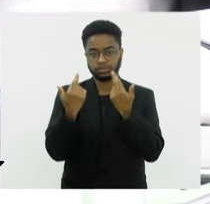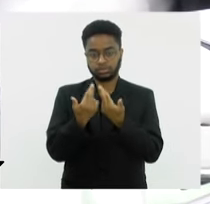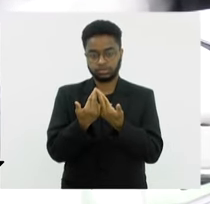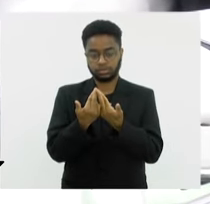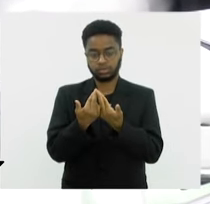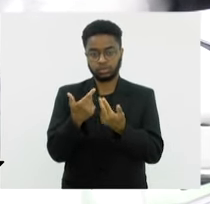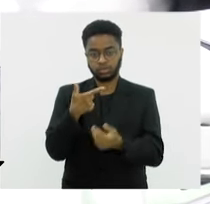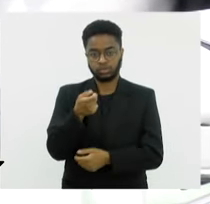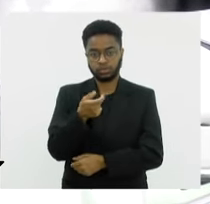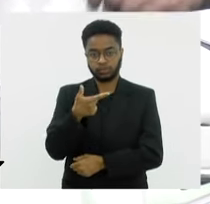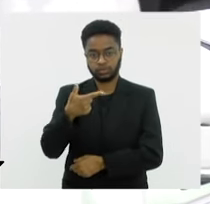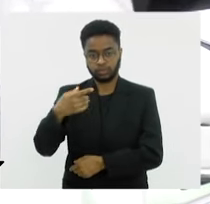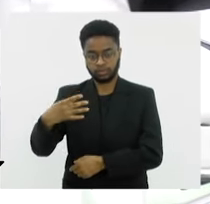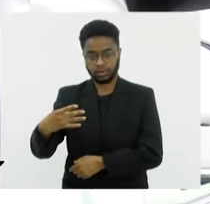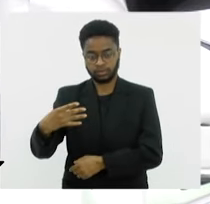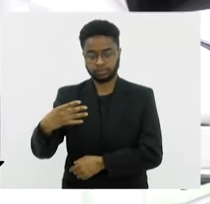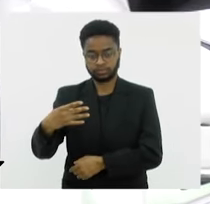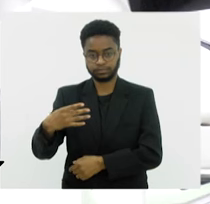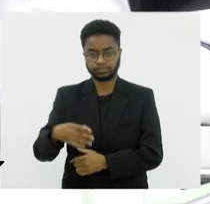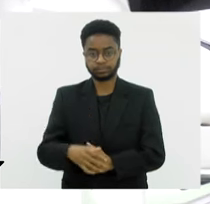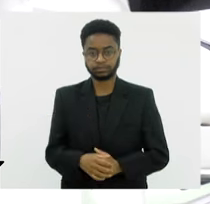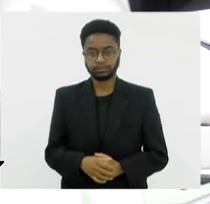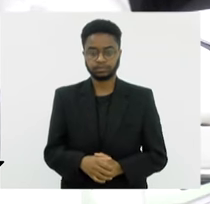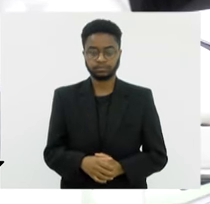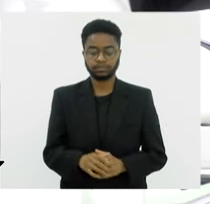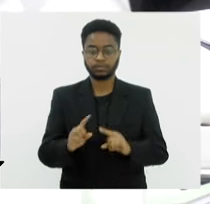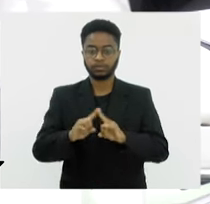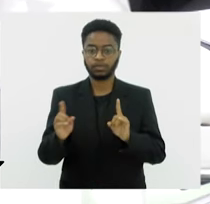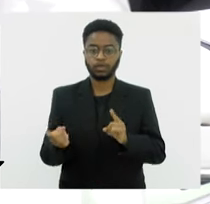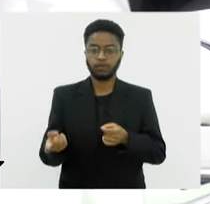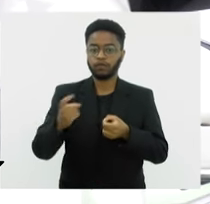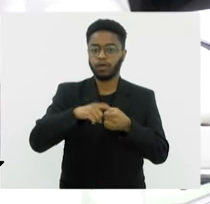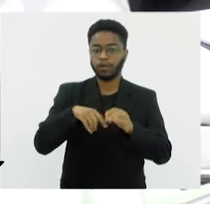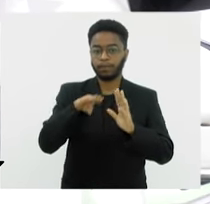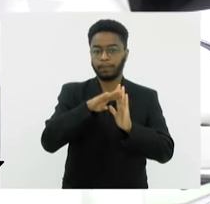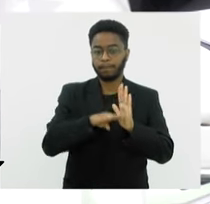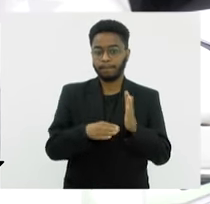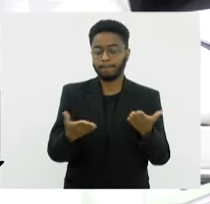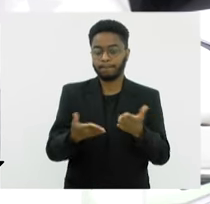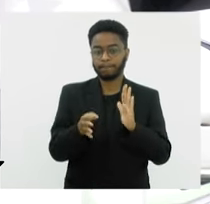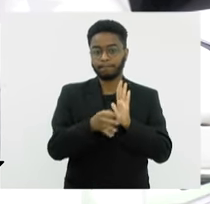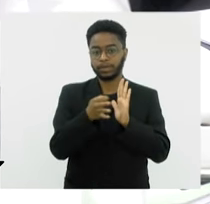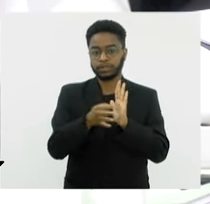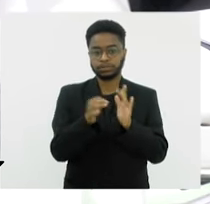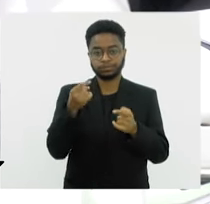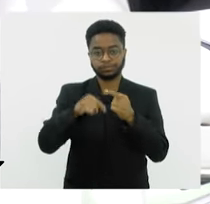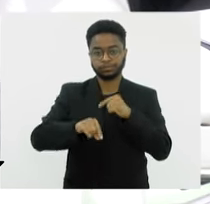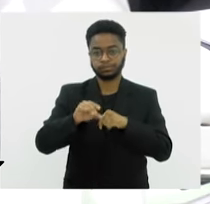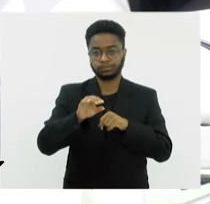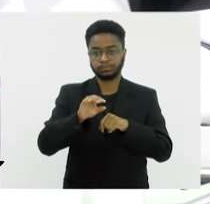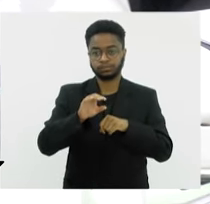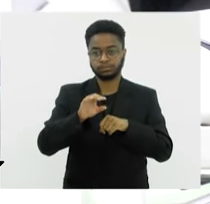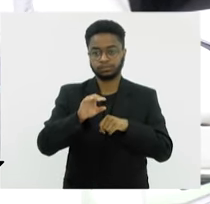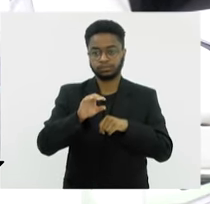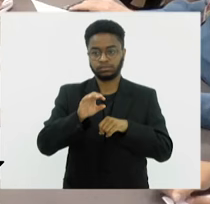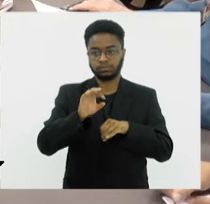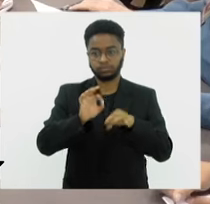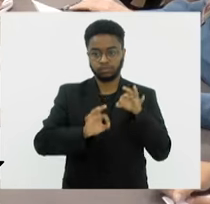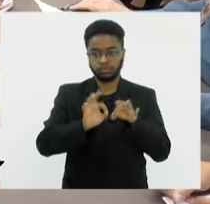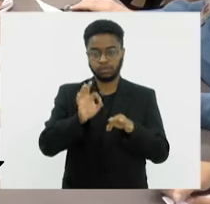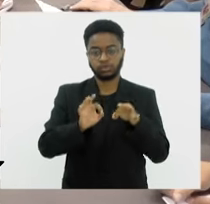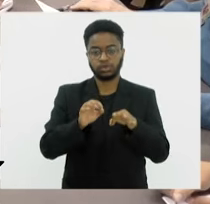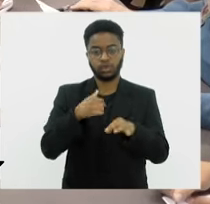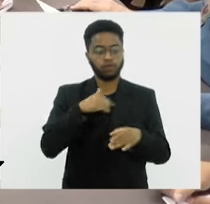extraordinária de 24. E... volta à pauta. O parecer é pela injuridicidade. Voto divergente, presidente. Eu